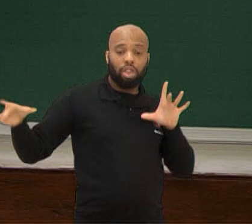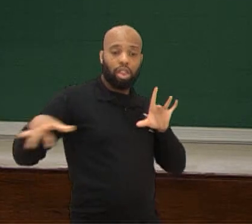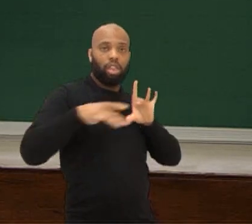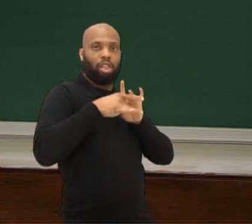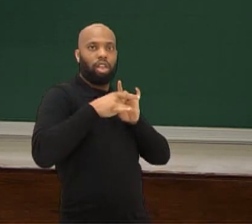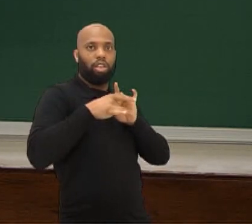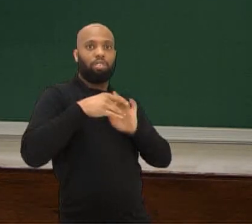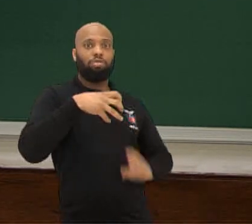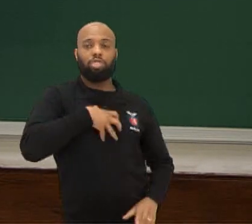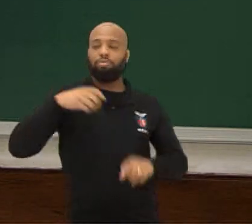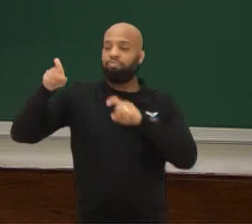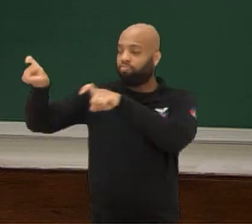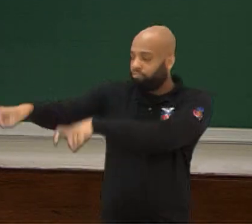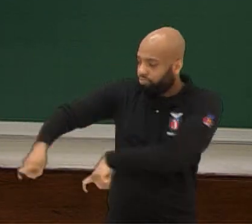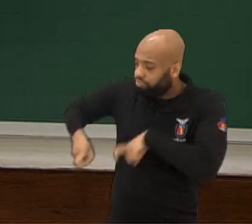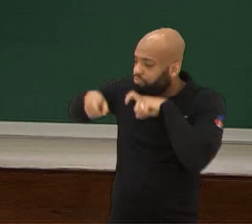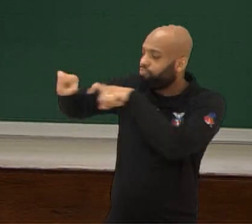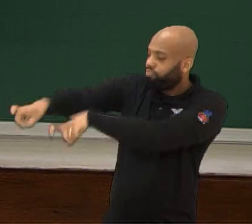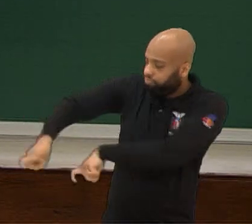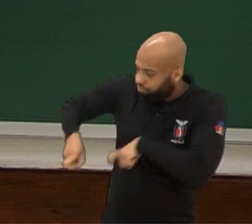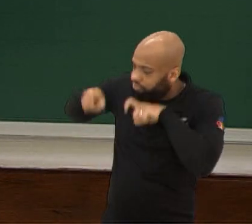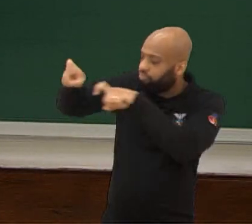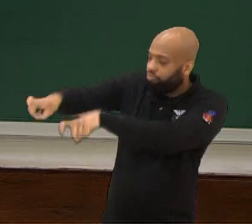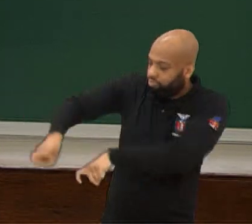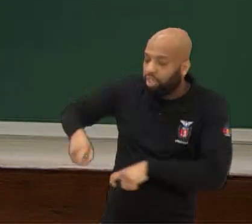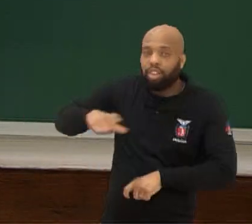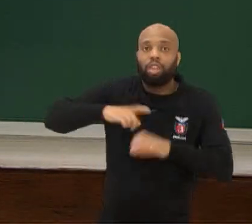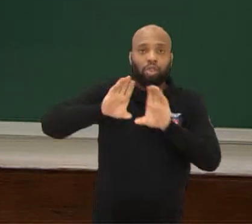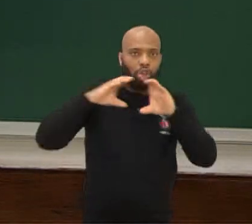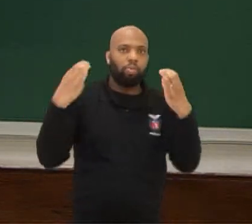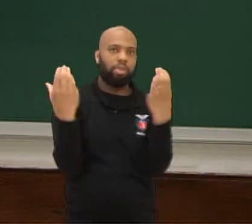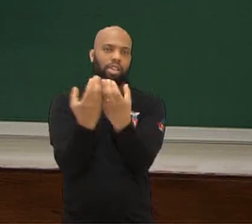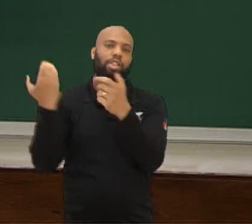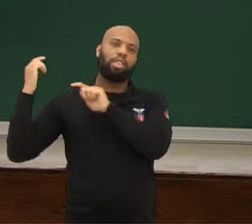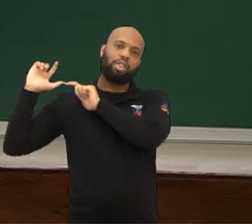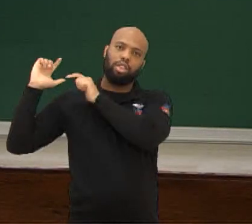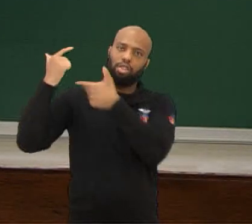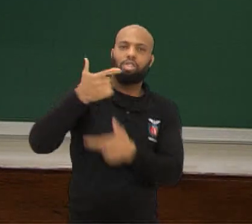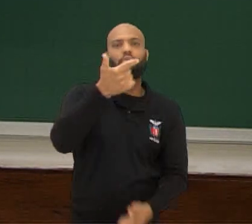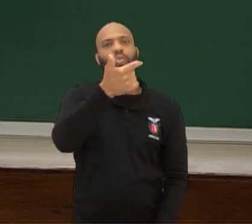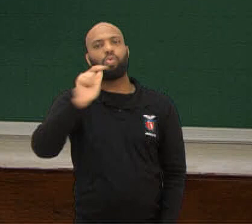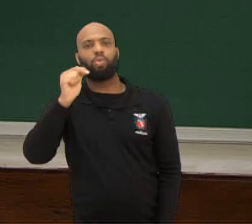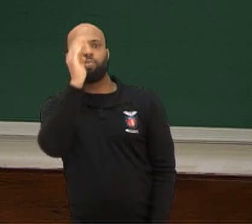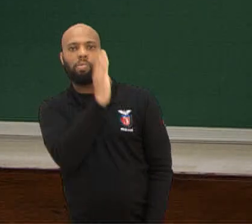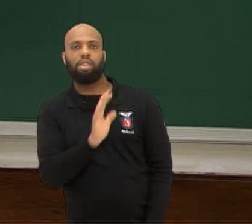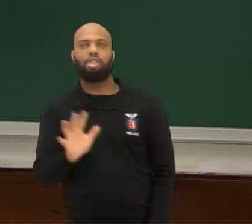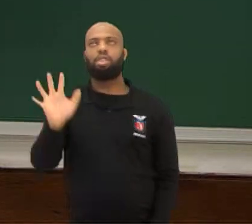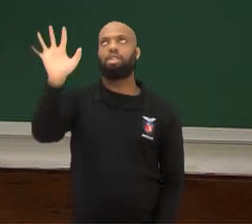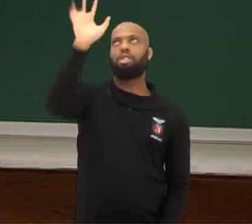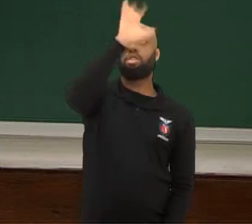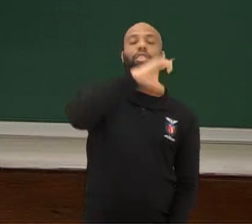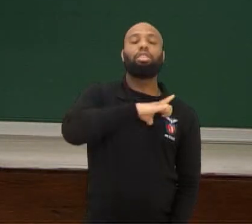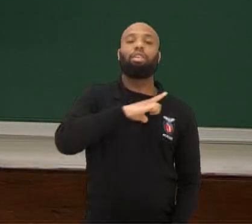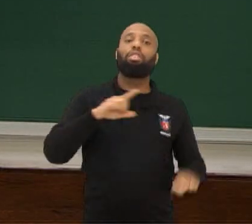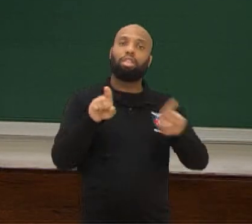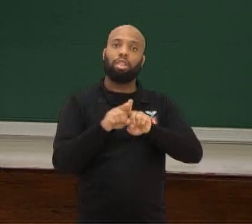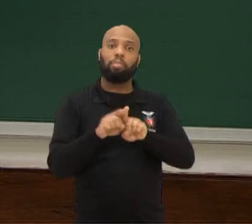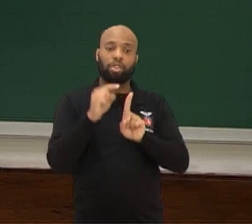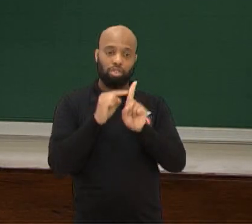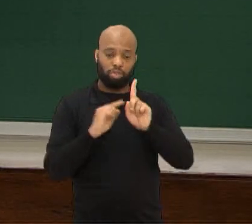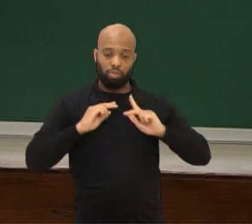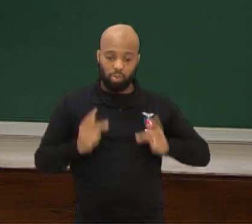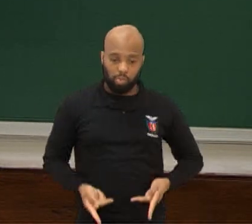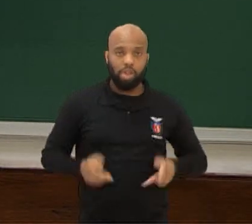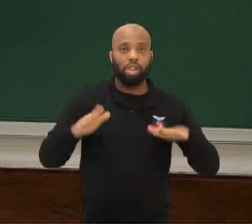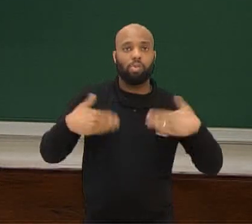à pecuária, assim como a gente viu lá as comunidades tradicionais em outras partes do Brasil, os tipos humanos, né? No caso da região sul, a